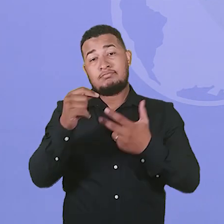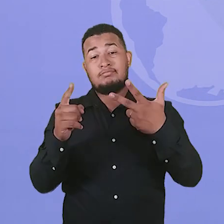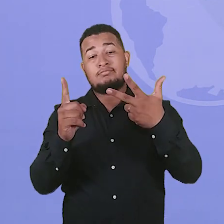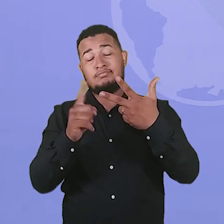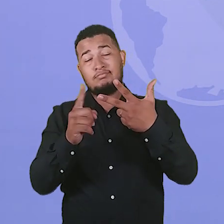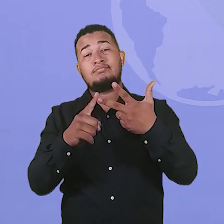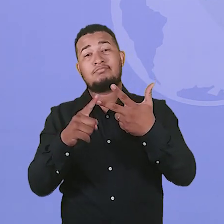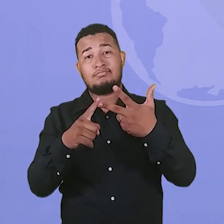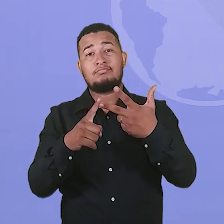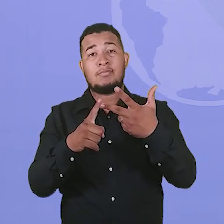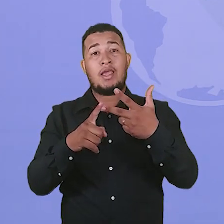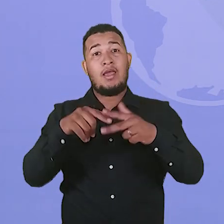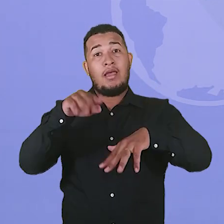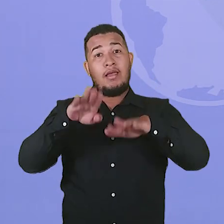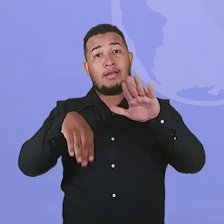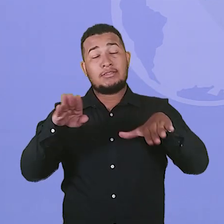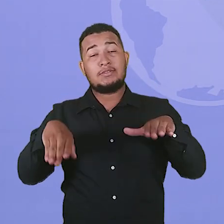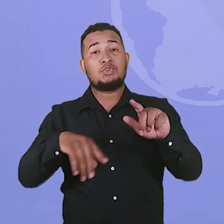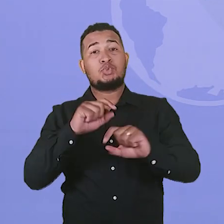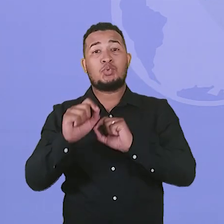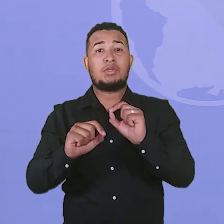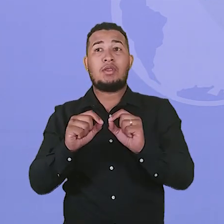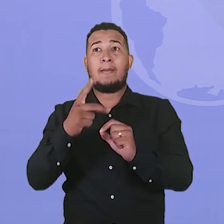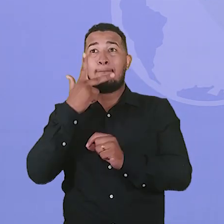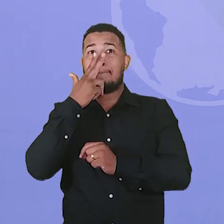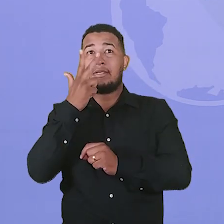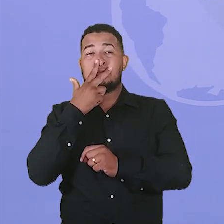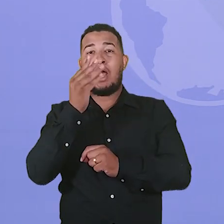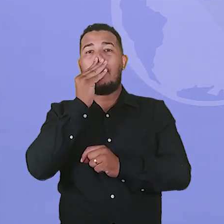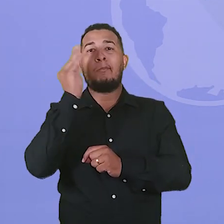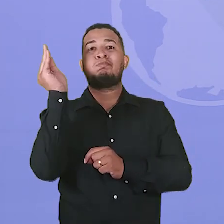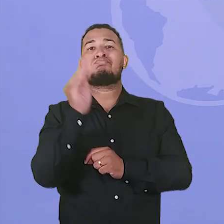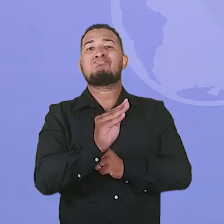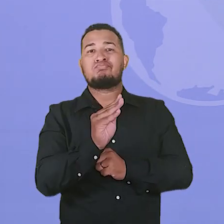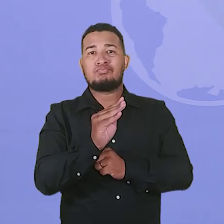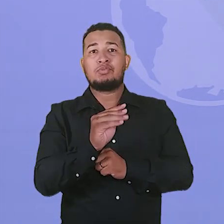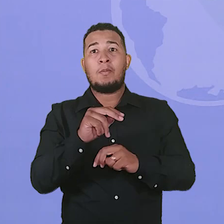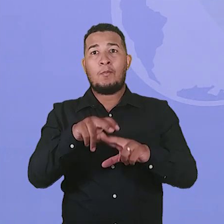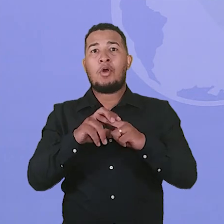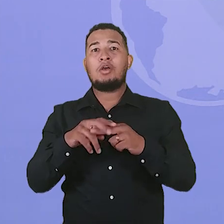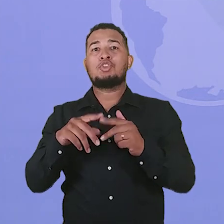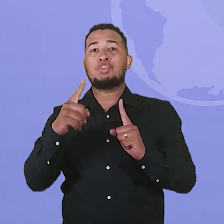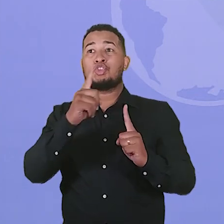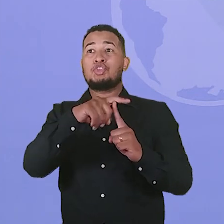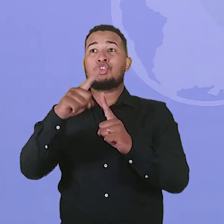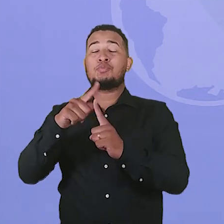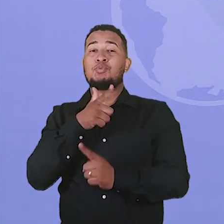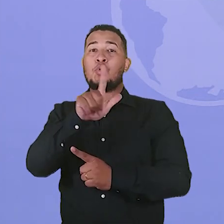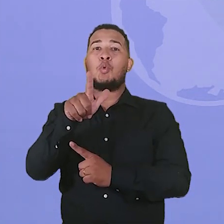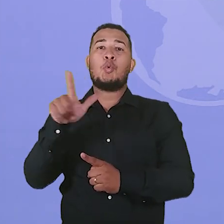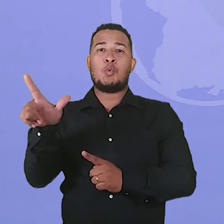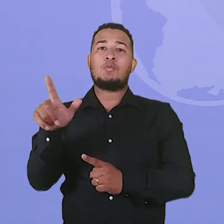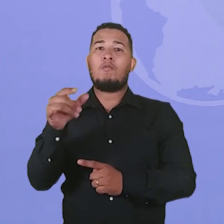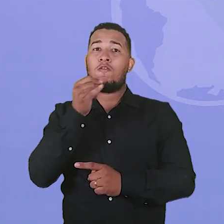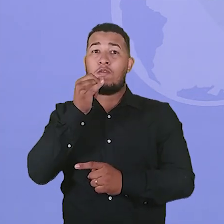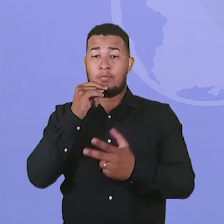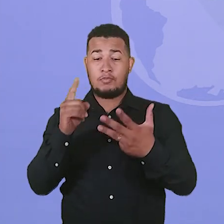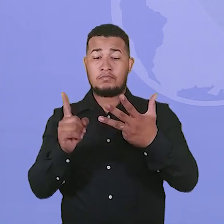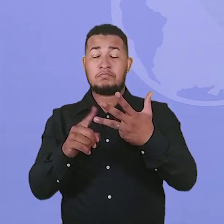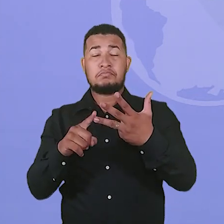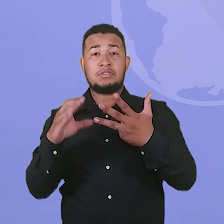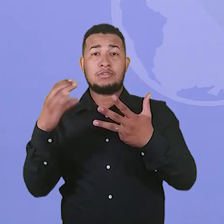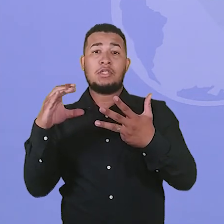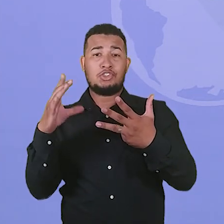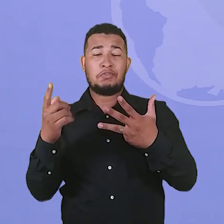conhecimento do senso comum, muitas das vezes, ele é menosprezado em relação a outros tipos de conhecimento, como o